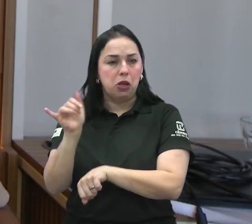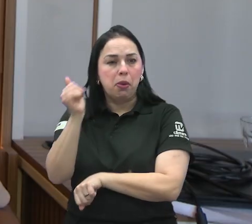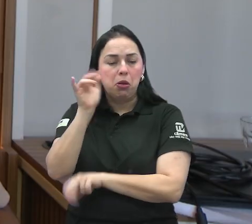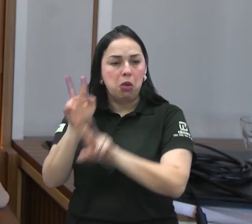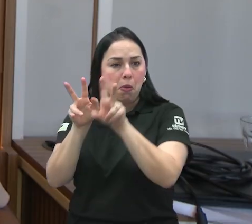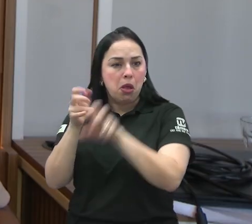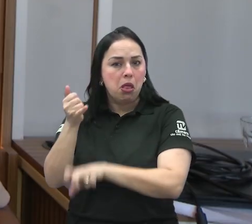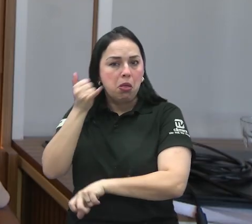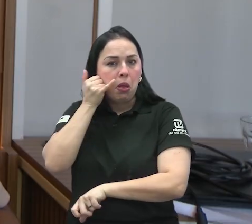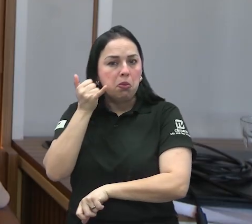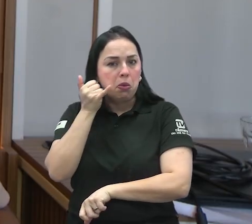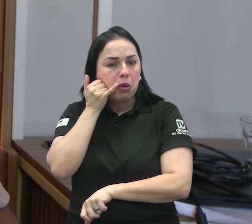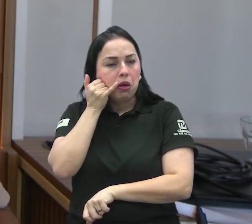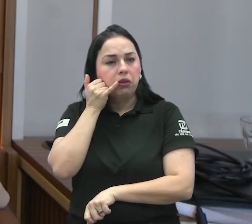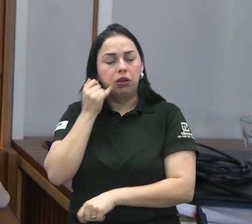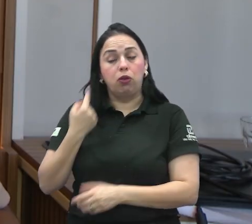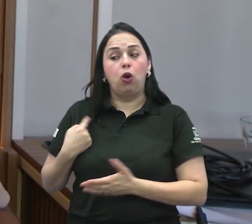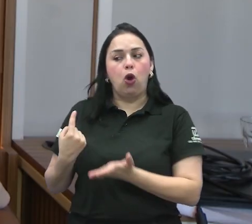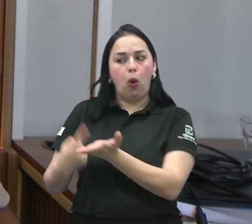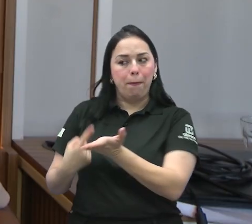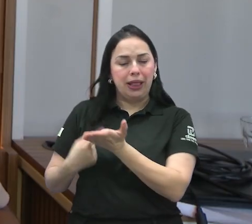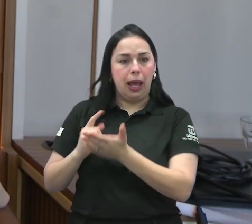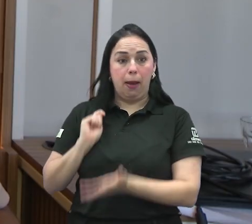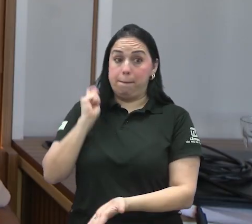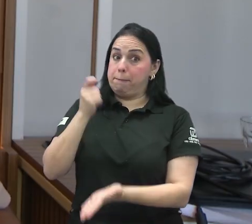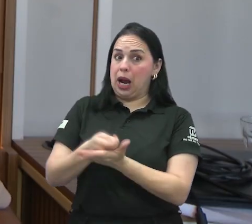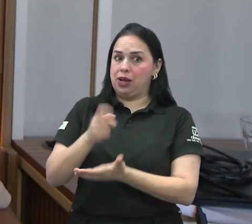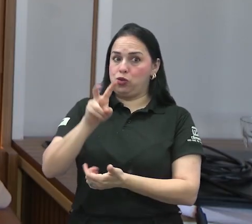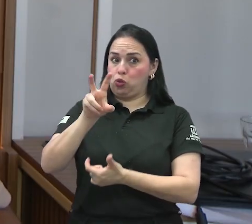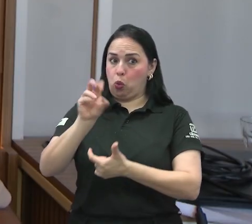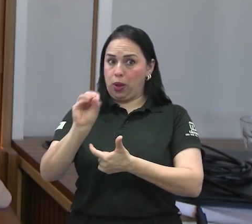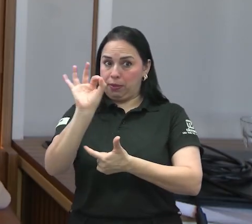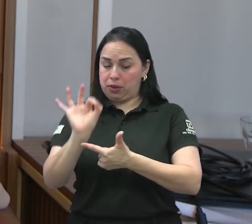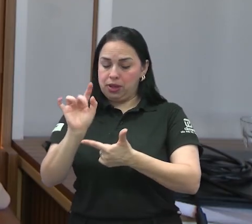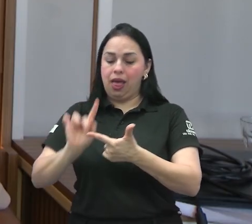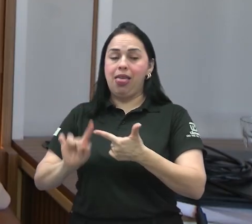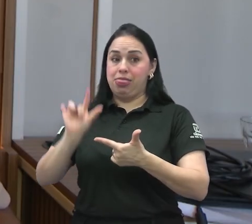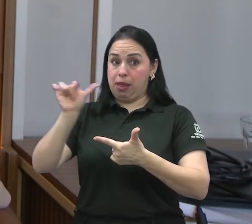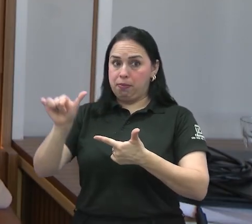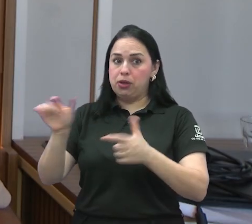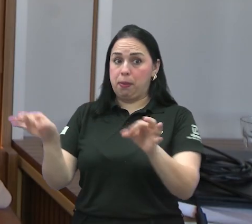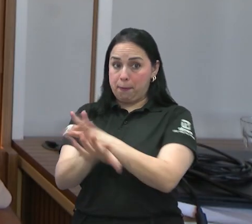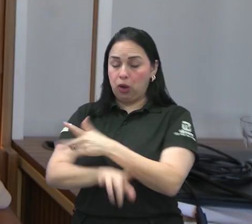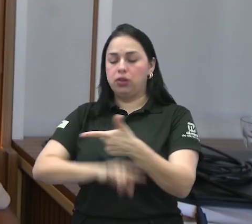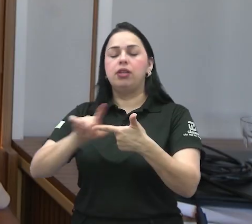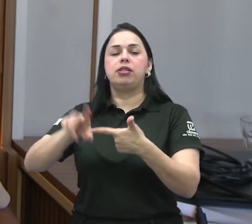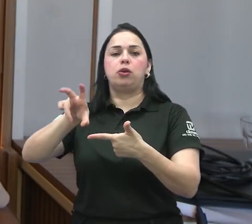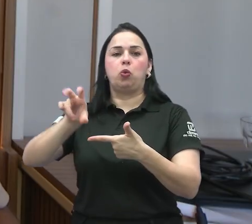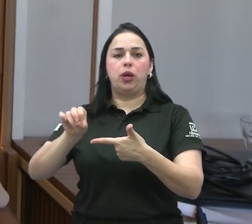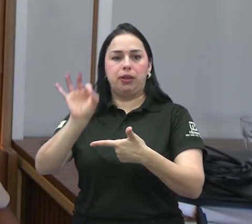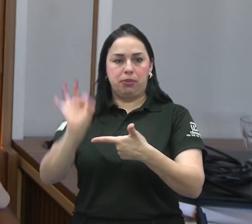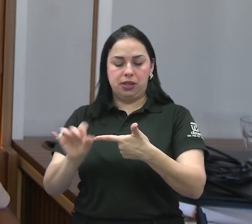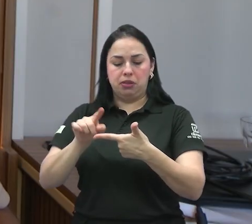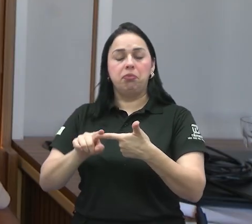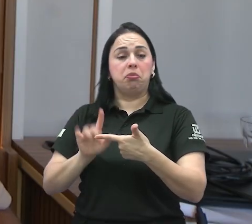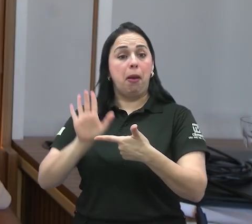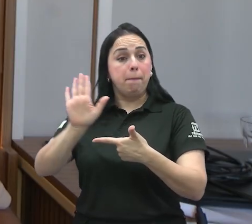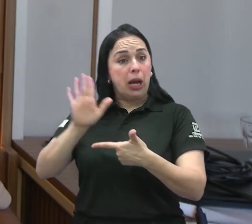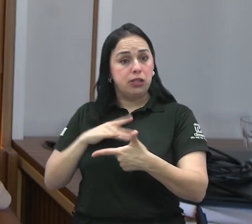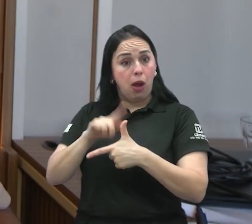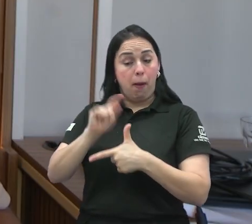de celular. Foi combinado pagando 50% antes e 50% depois da entrega. Só que eu paguei